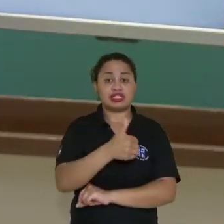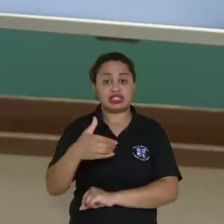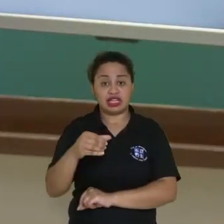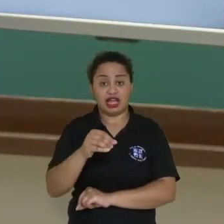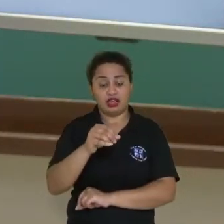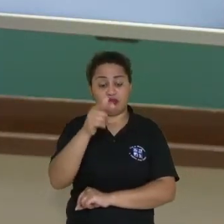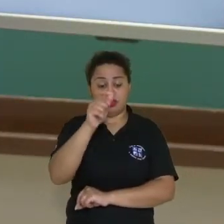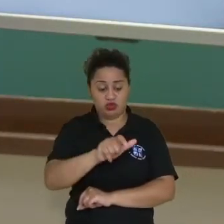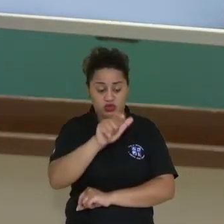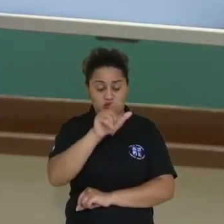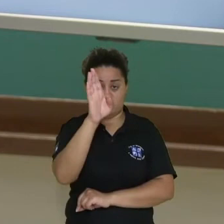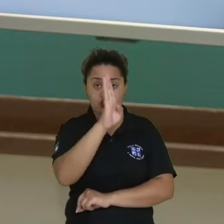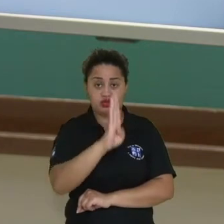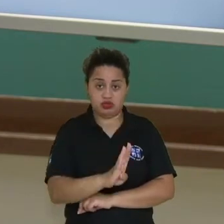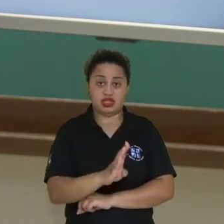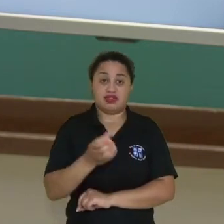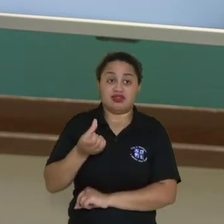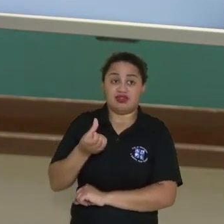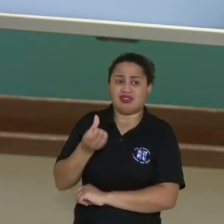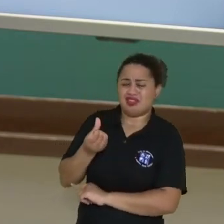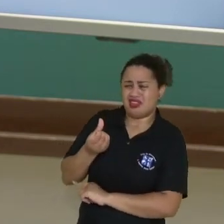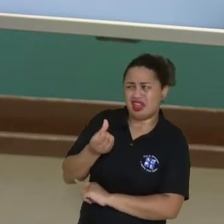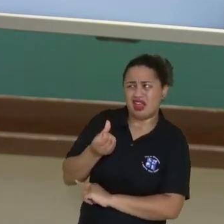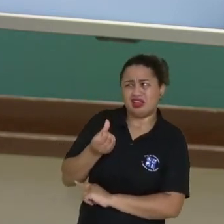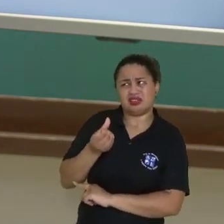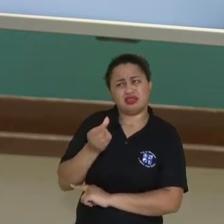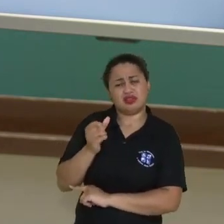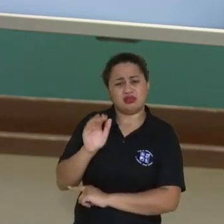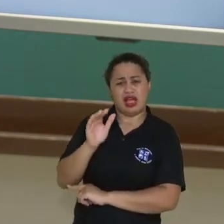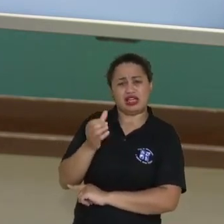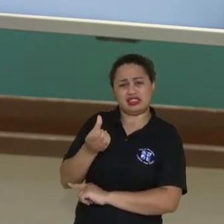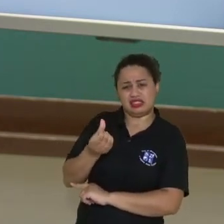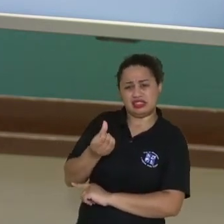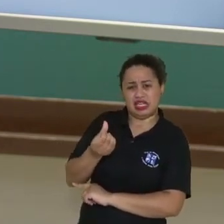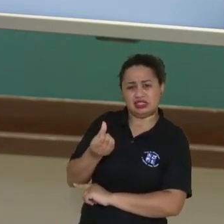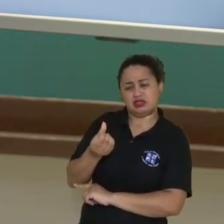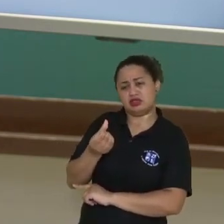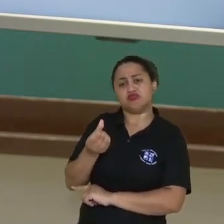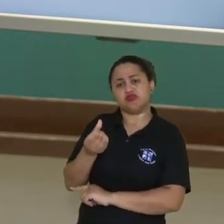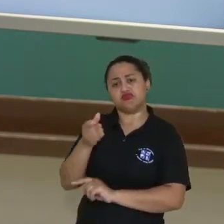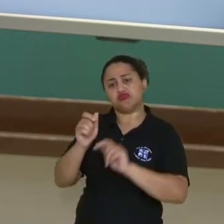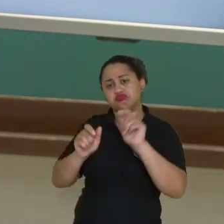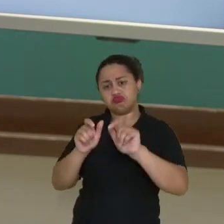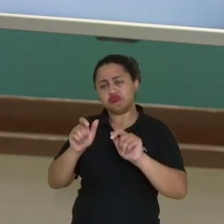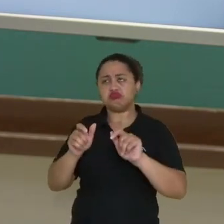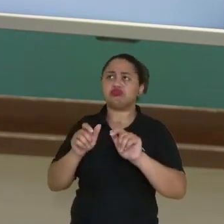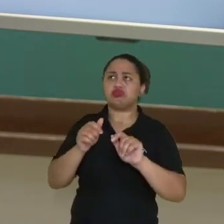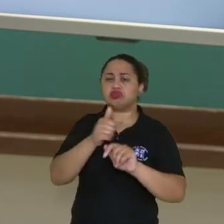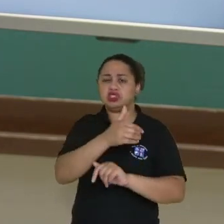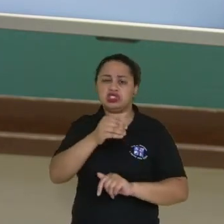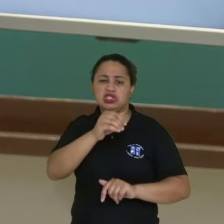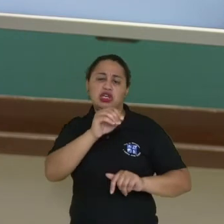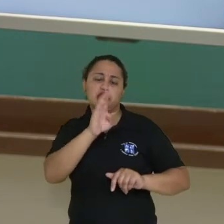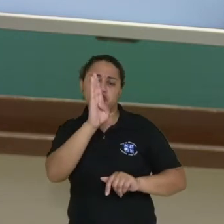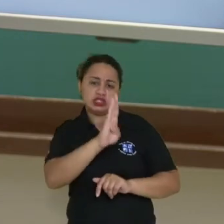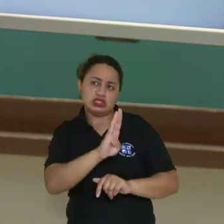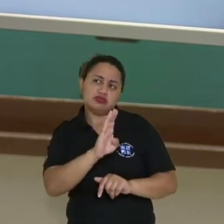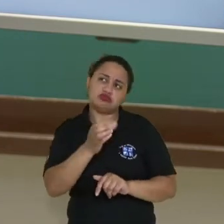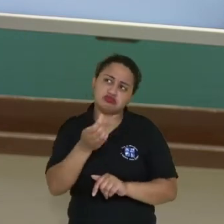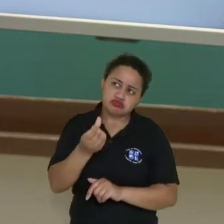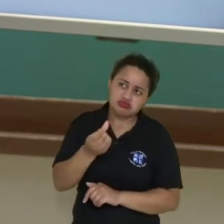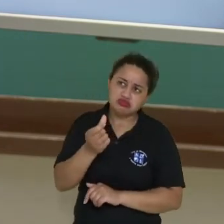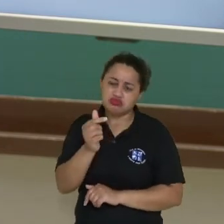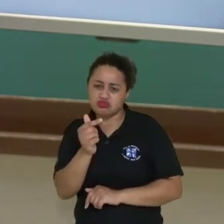brasileiros, 6, né, um pouquinho mais de 6, que é 6,2%, então de cada 100 brasileiros, um pouquinho mais de